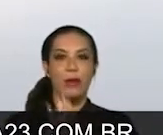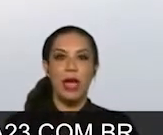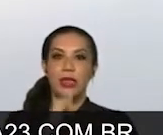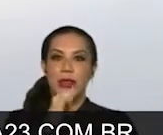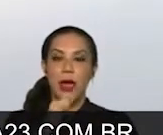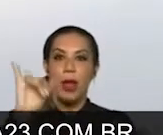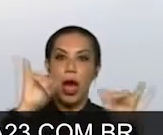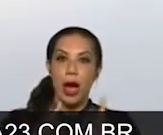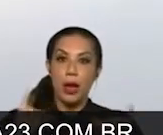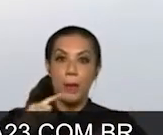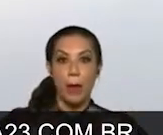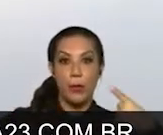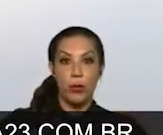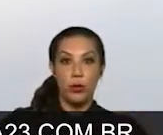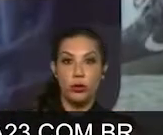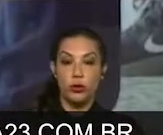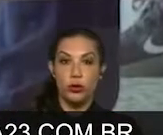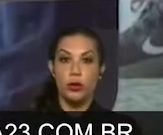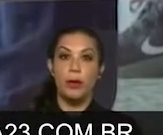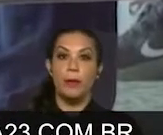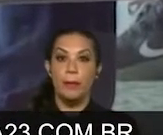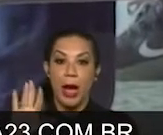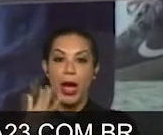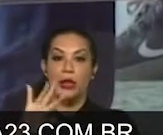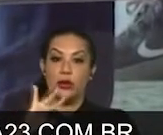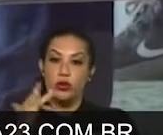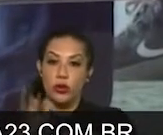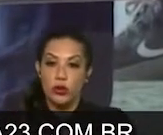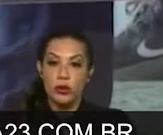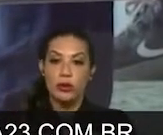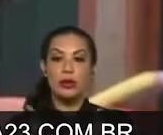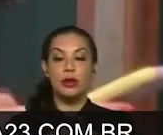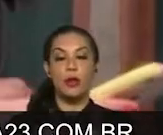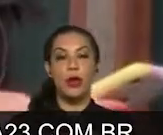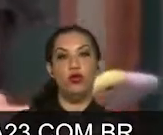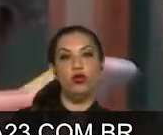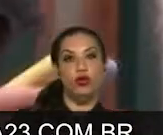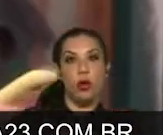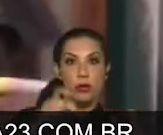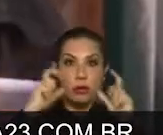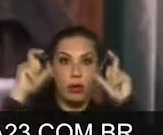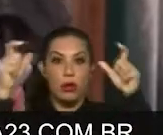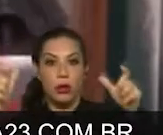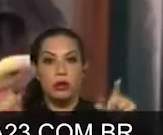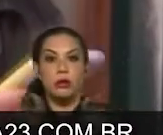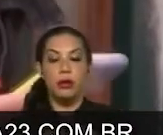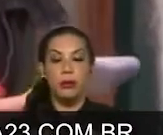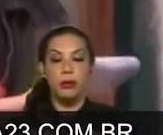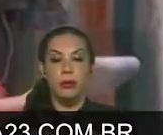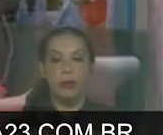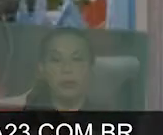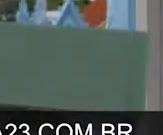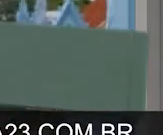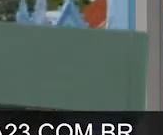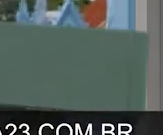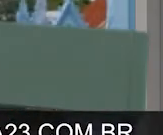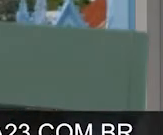a campanha política vai mais nessa direção, obviamente os jovens são mais avantajados.